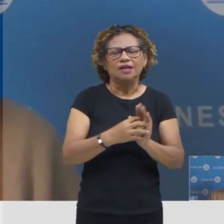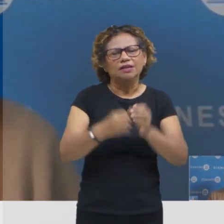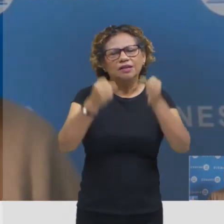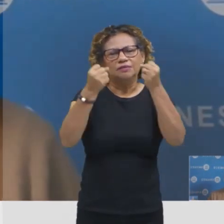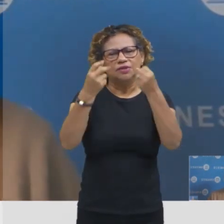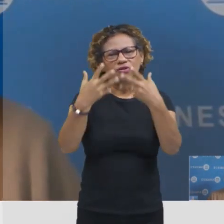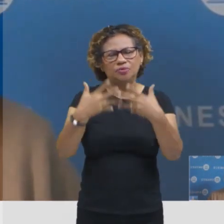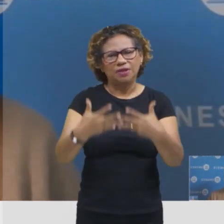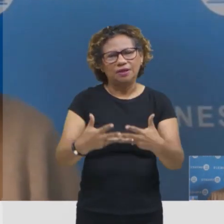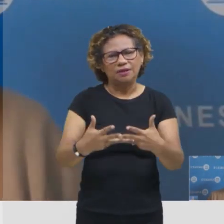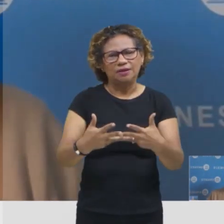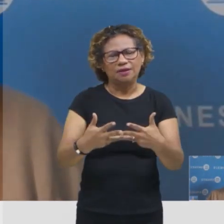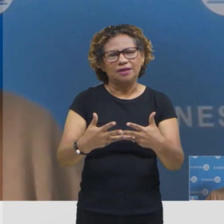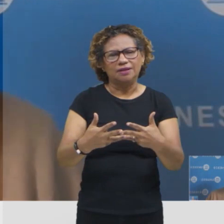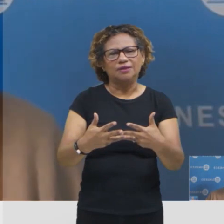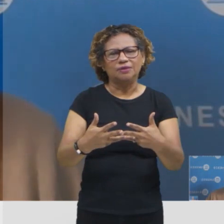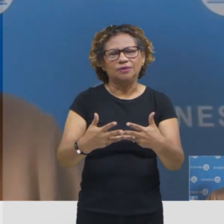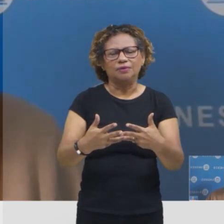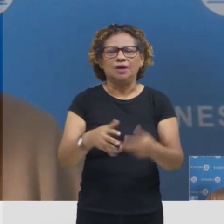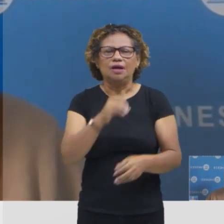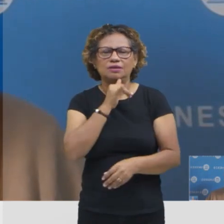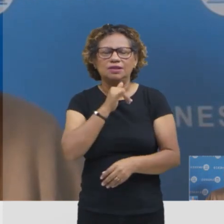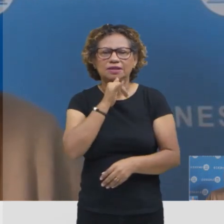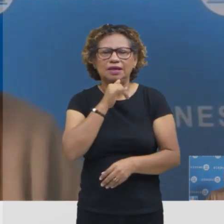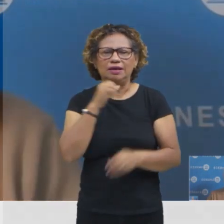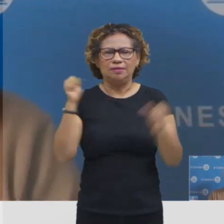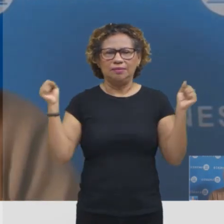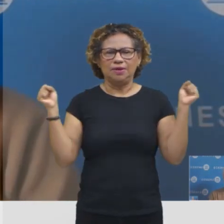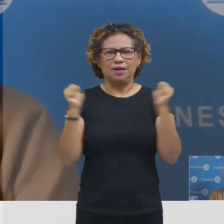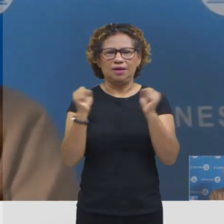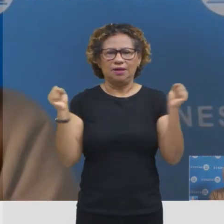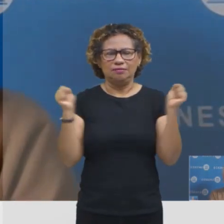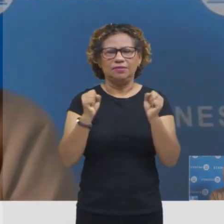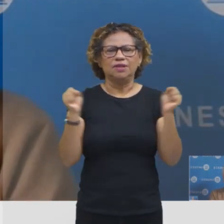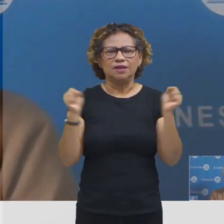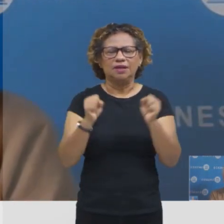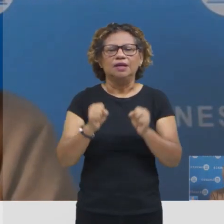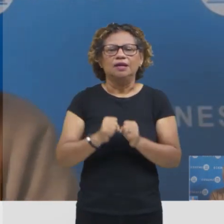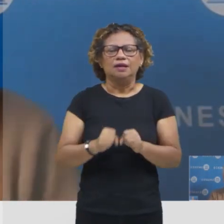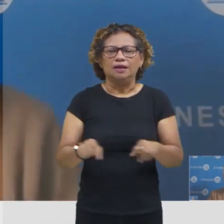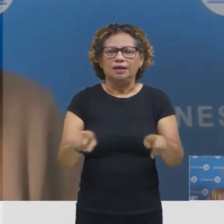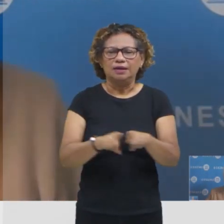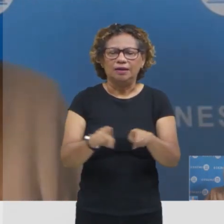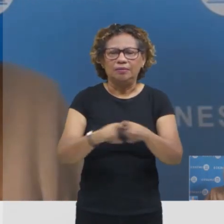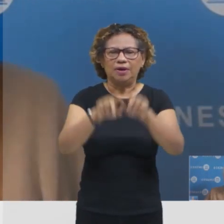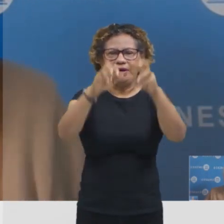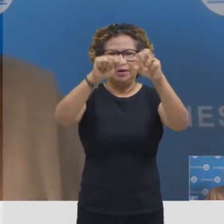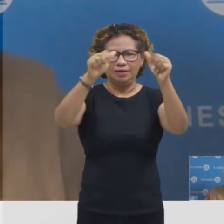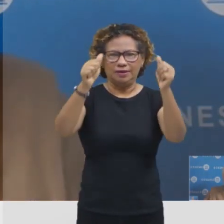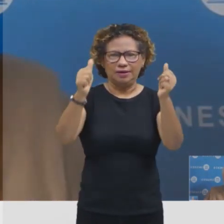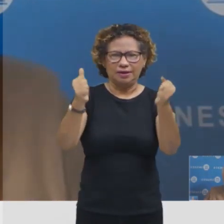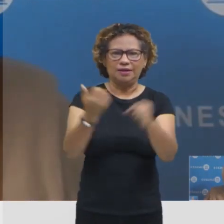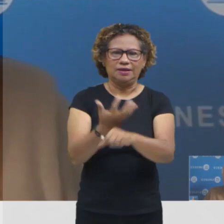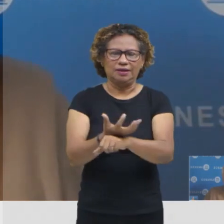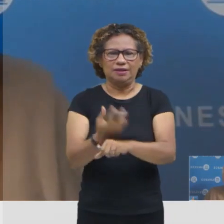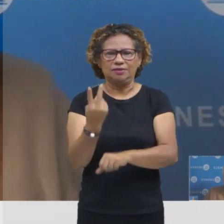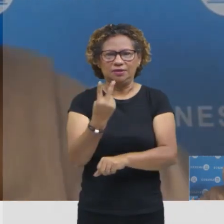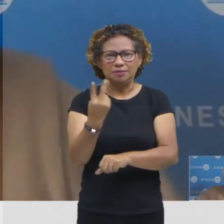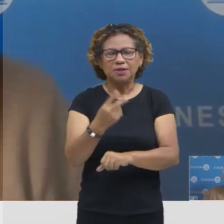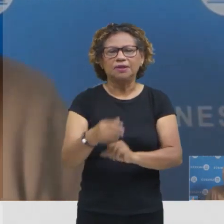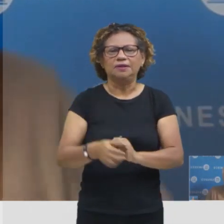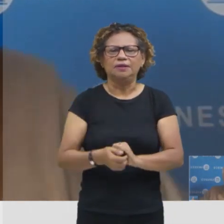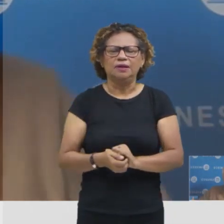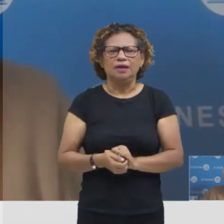dava 2 exemplos. O exemplo da educação física e o exemplo do ensino artístico. E dizia como é que se faz